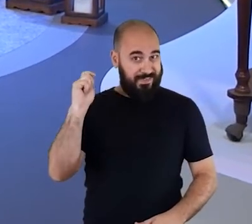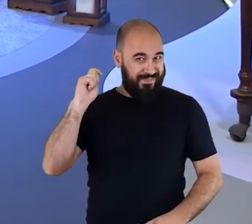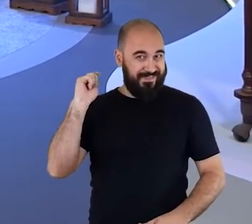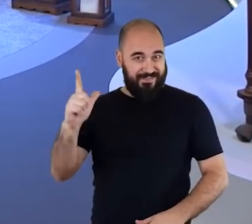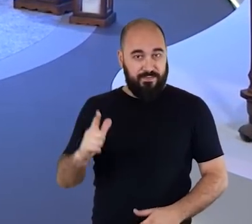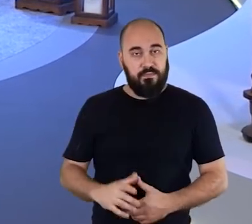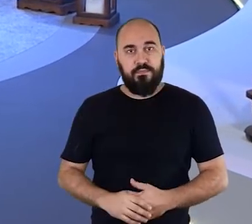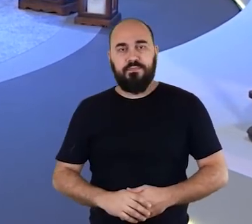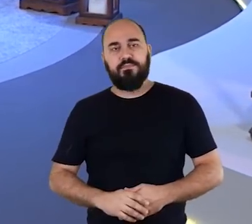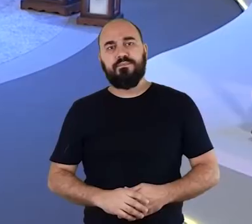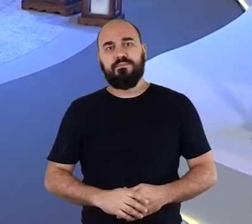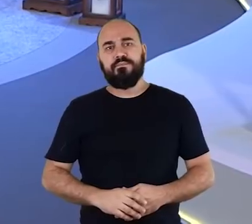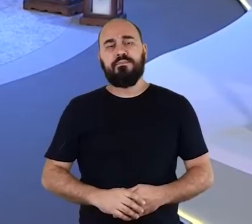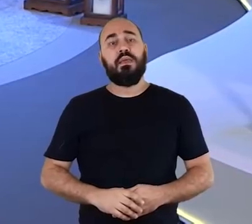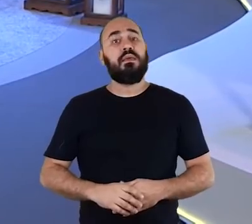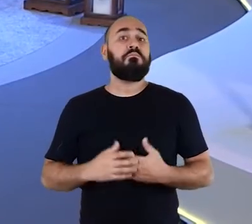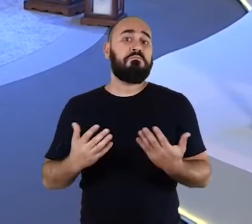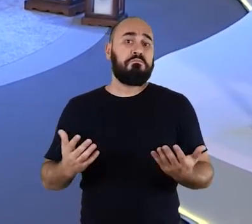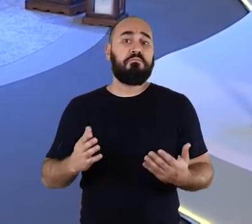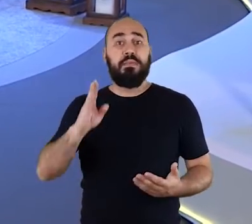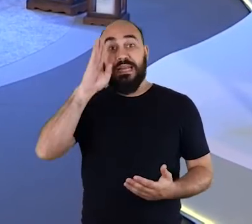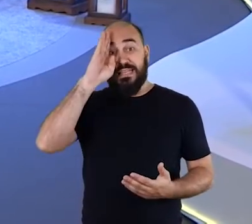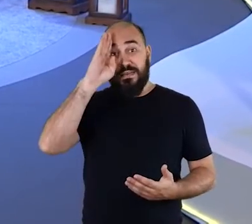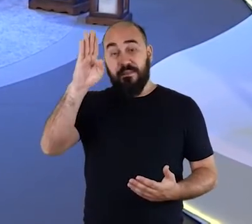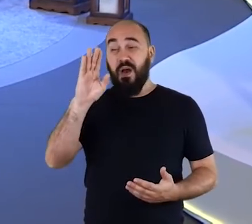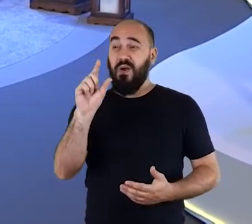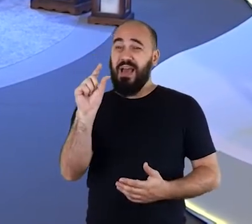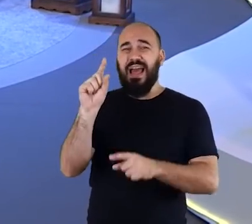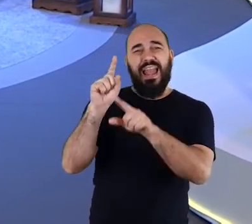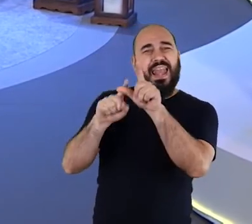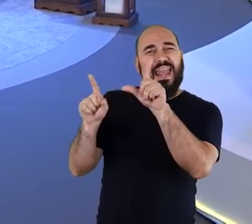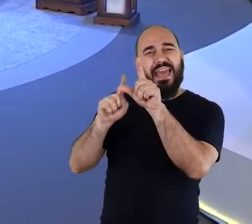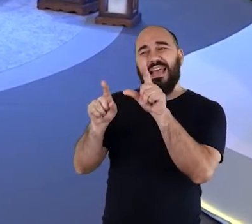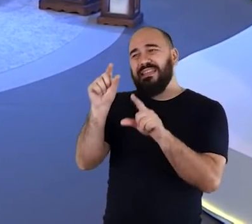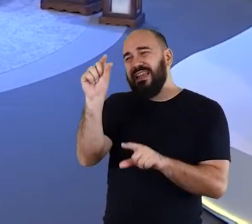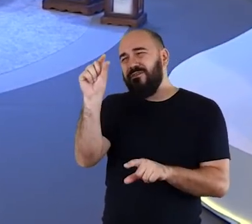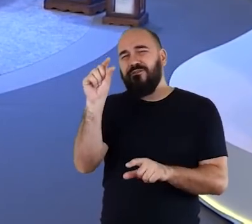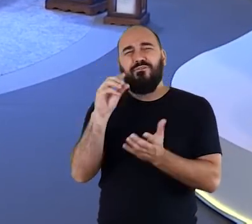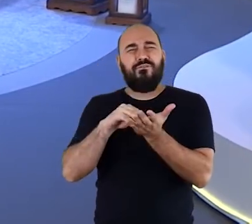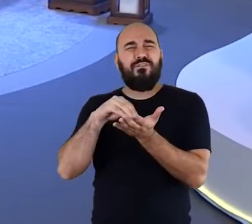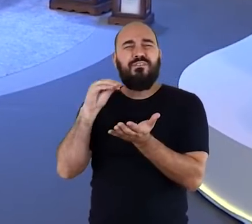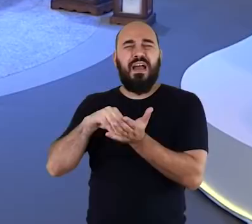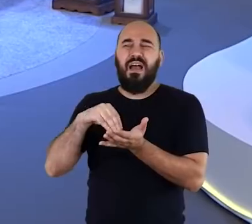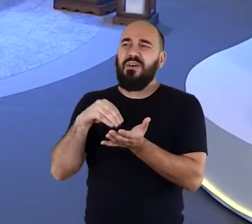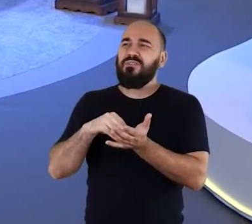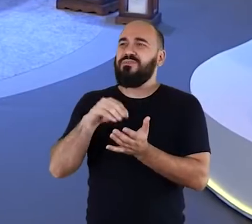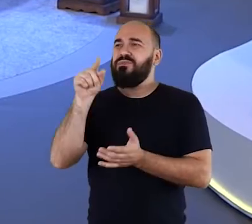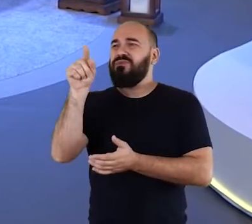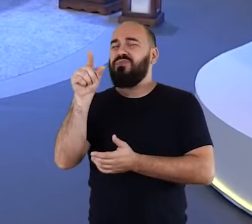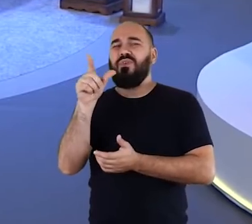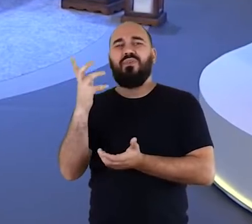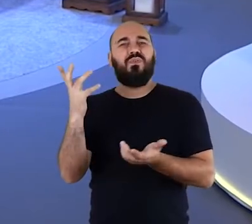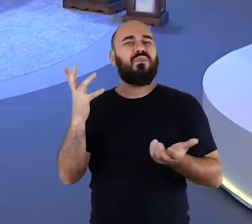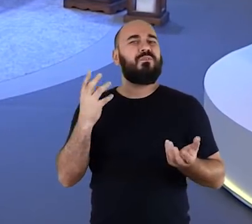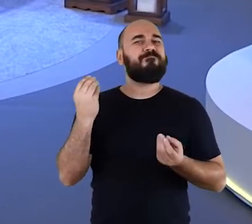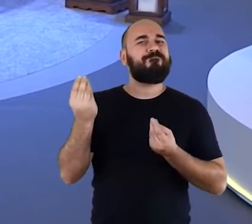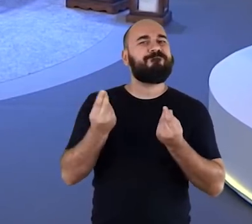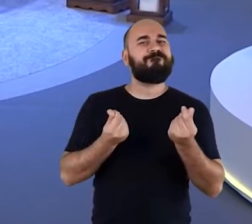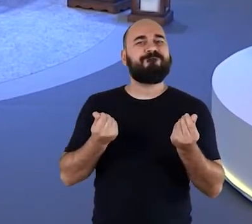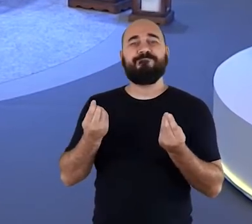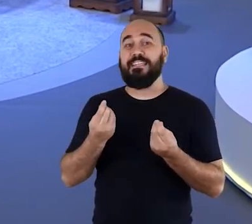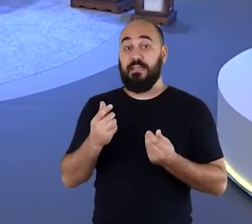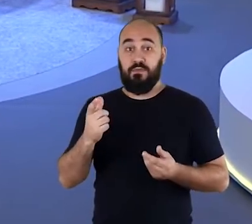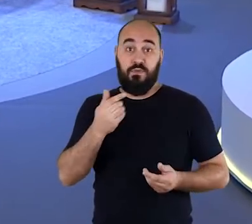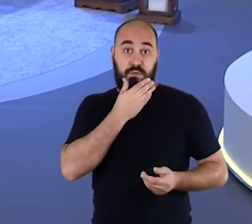de evidências para aquela letra D, ou Dalet, que formaria o nome Davi e que André Lamer diz